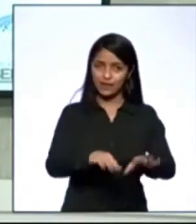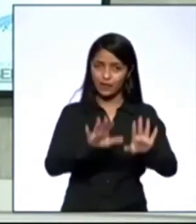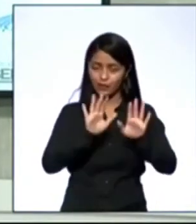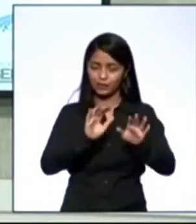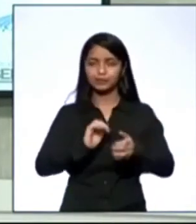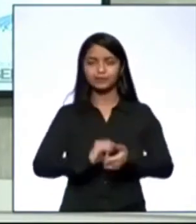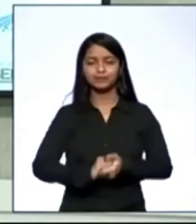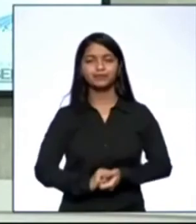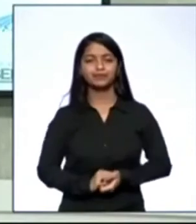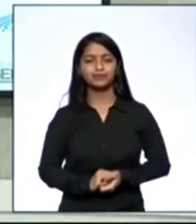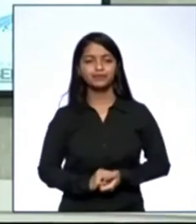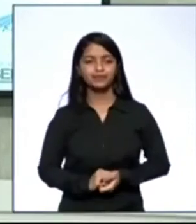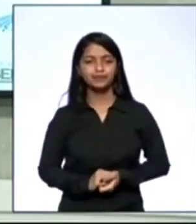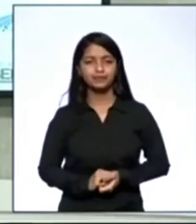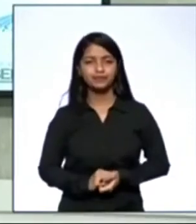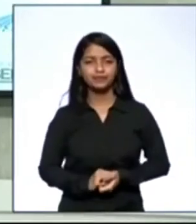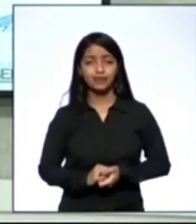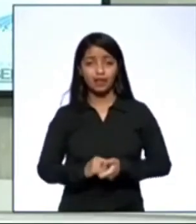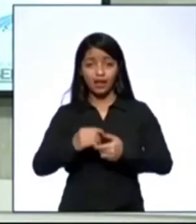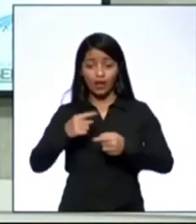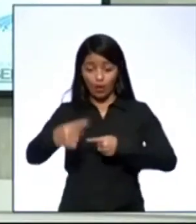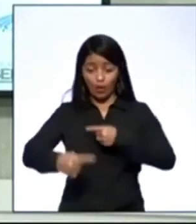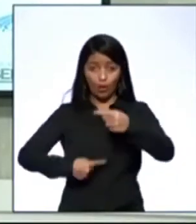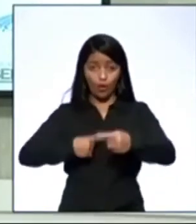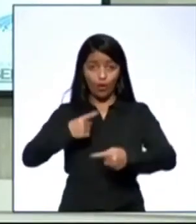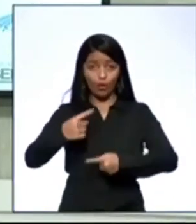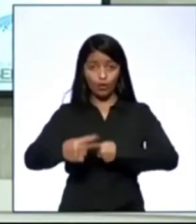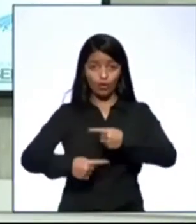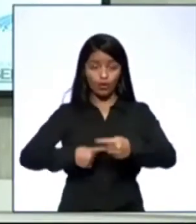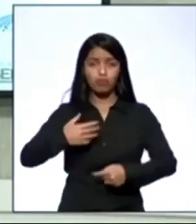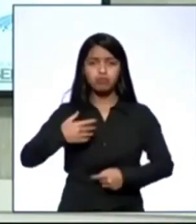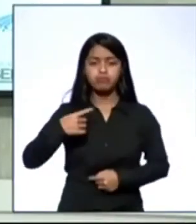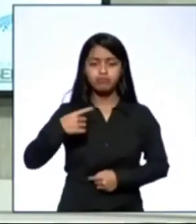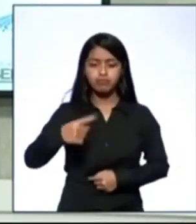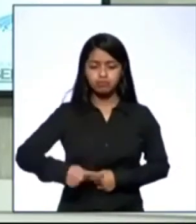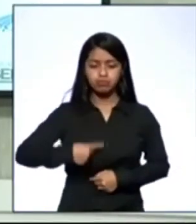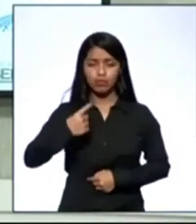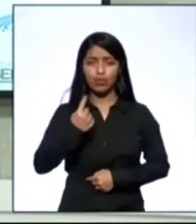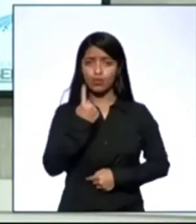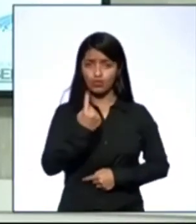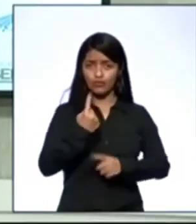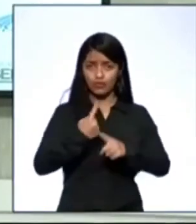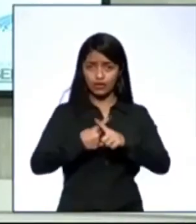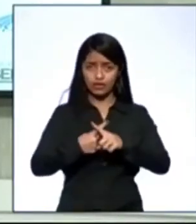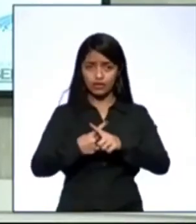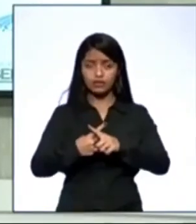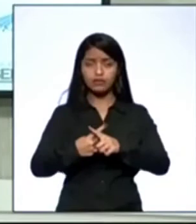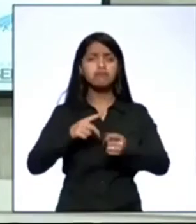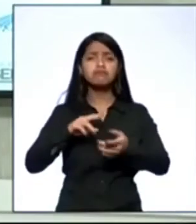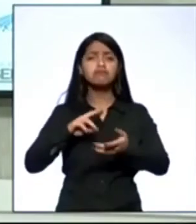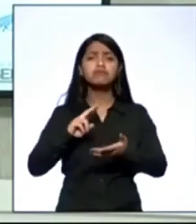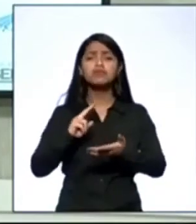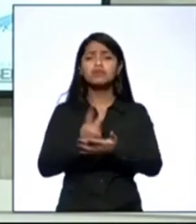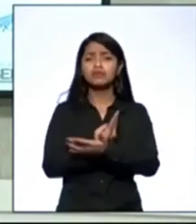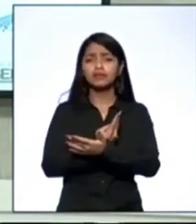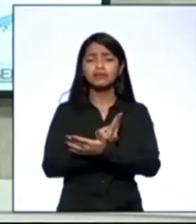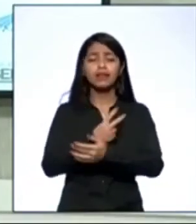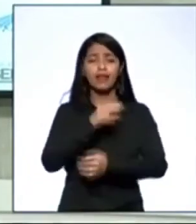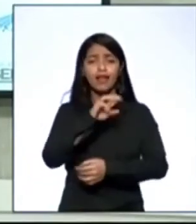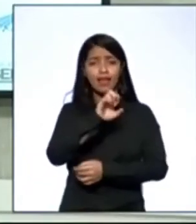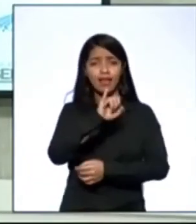deixa uma roda rolar no chão sem patinar uma volta, o seu eixo translada o seu perímetro